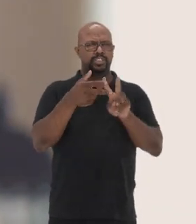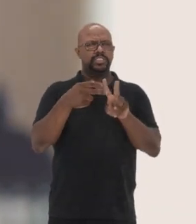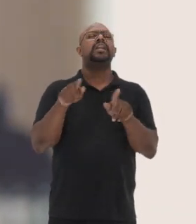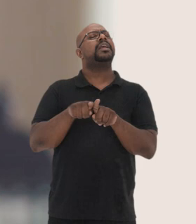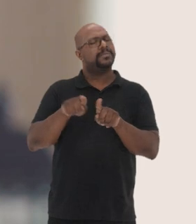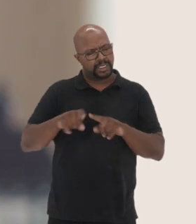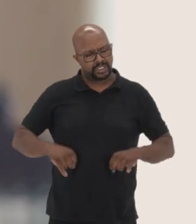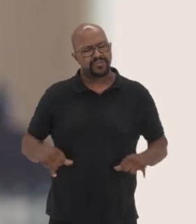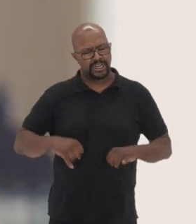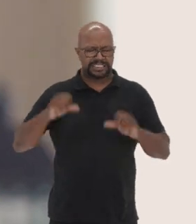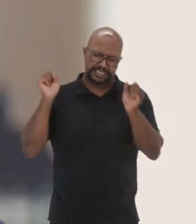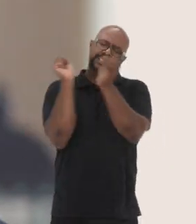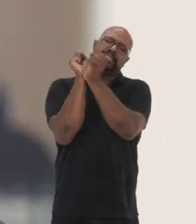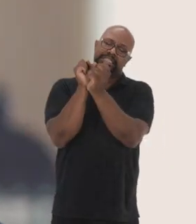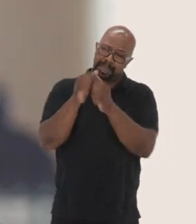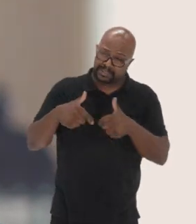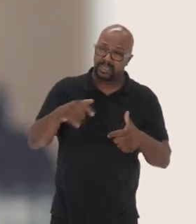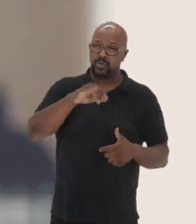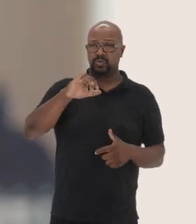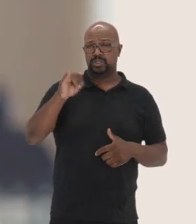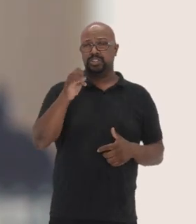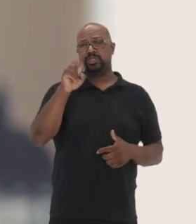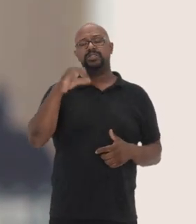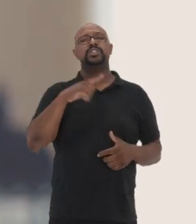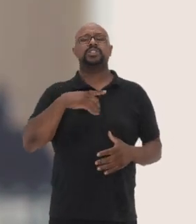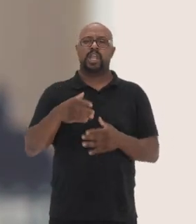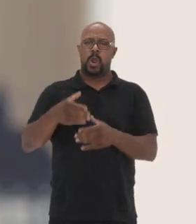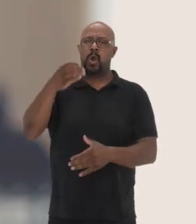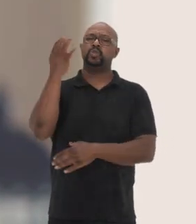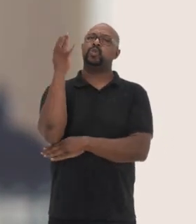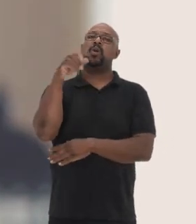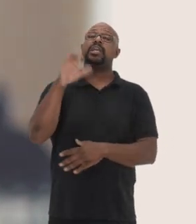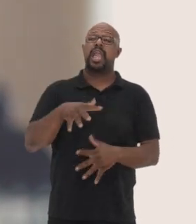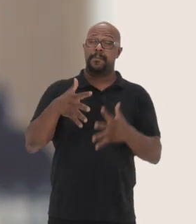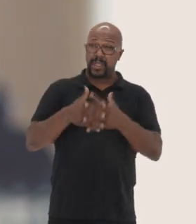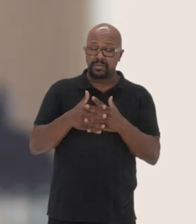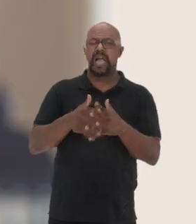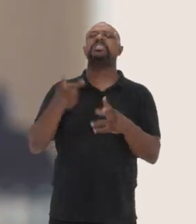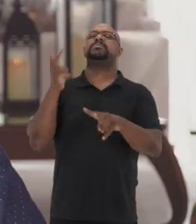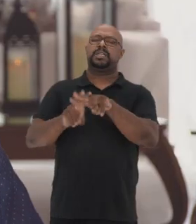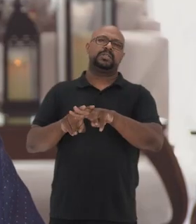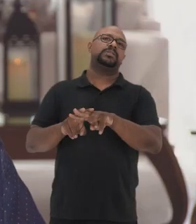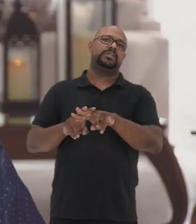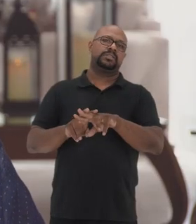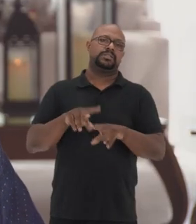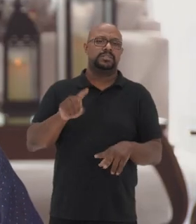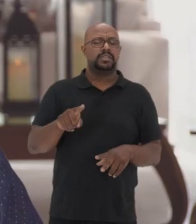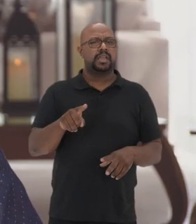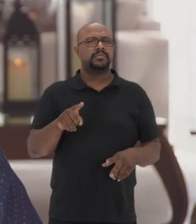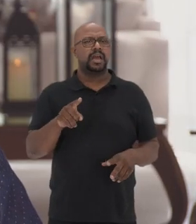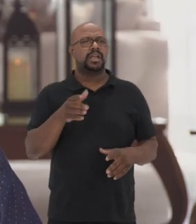das Missões jesuíticas haviam troncos para aprender quem perturbar-se a ordem eu ensino na falência